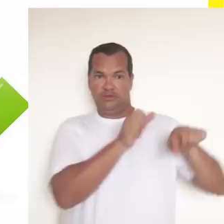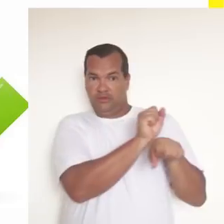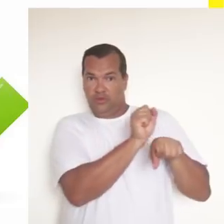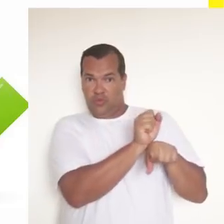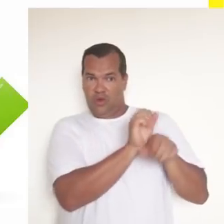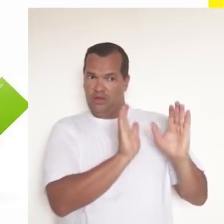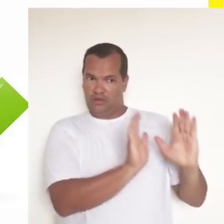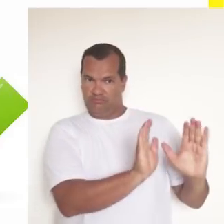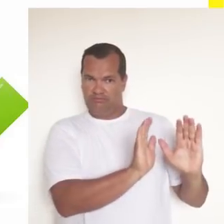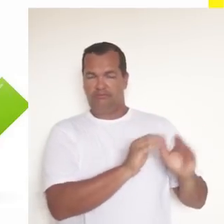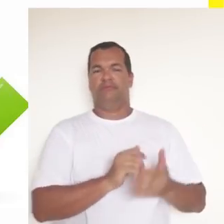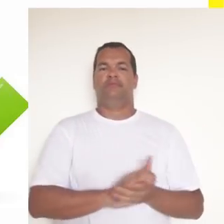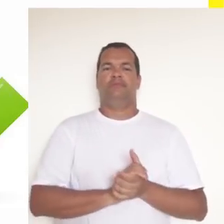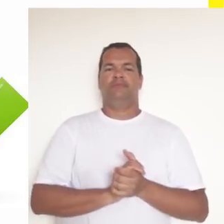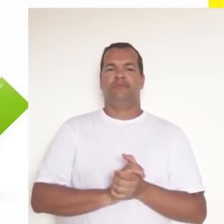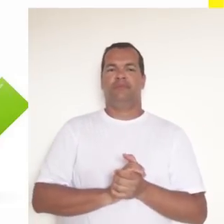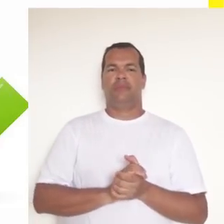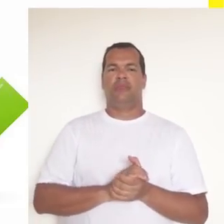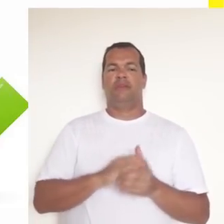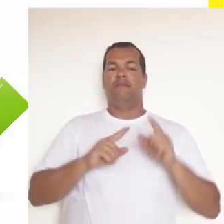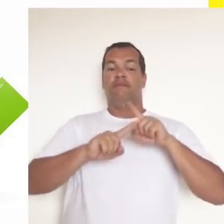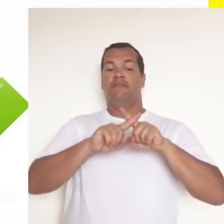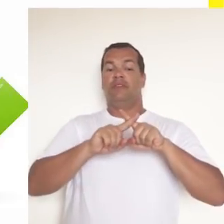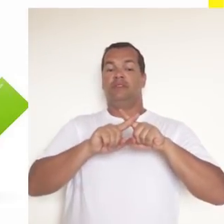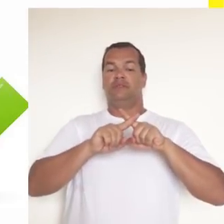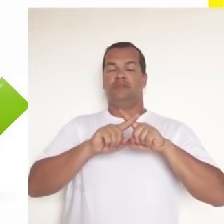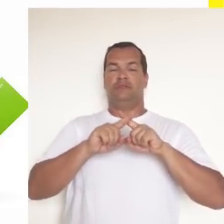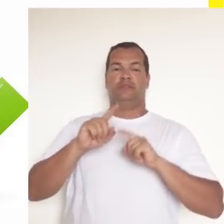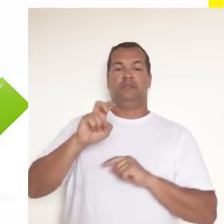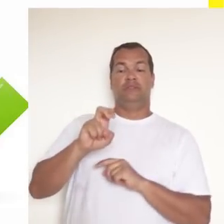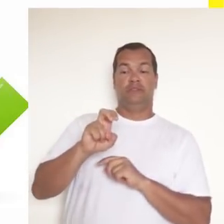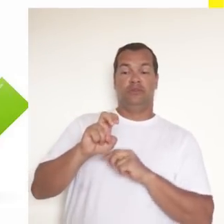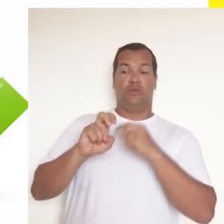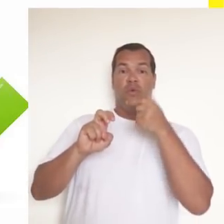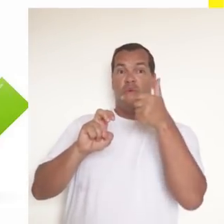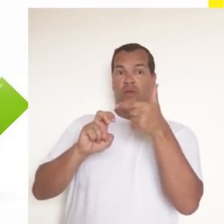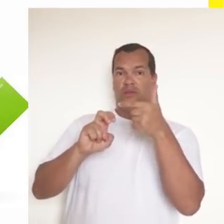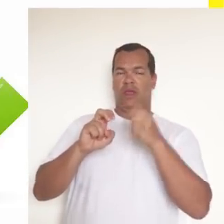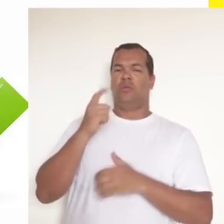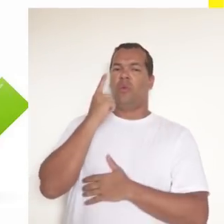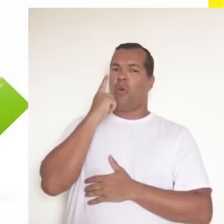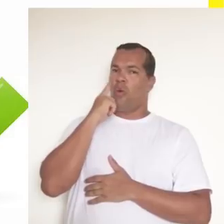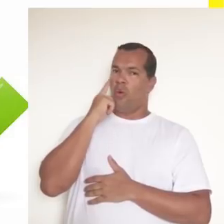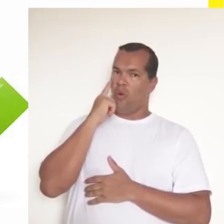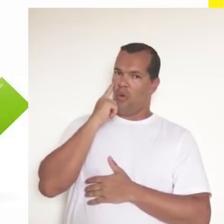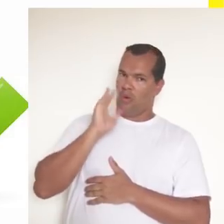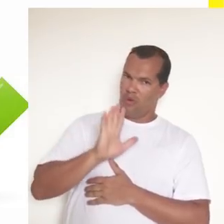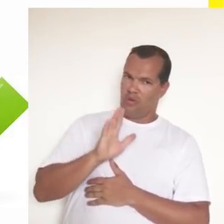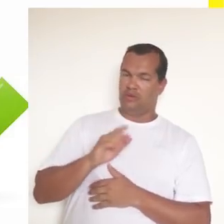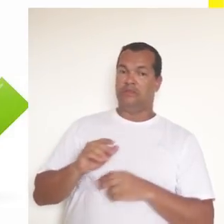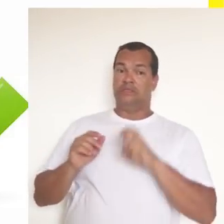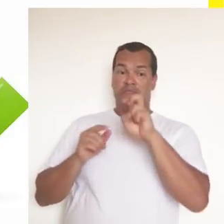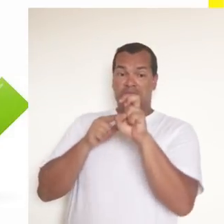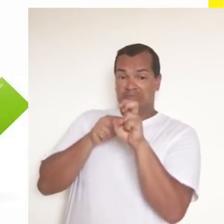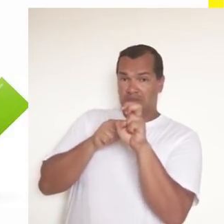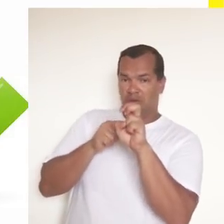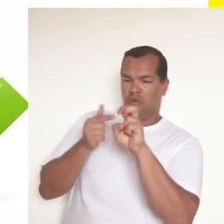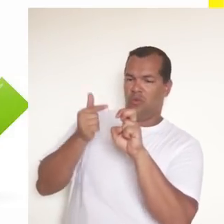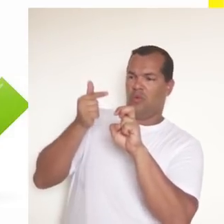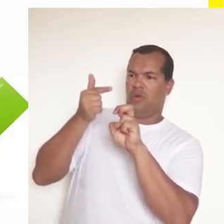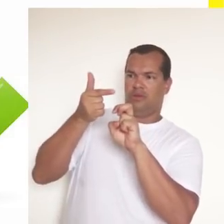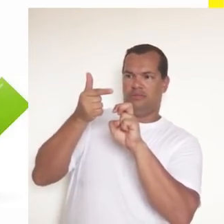2, fica guardando, e aí vezes 5 elevado ao quadrado. Como você bem sabe,